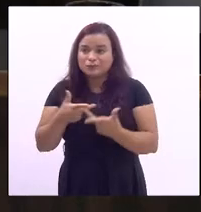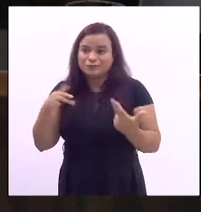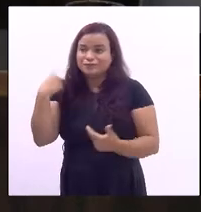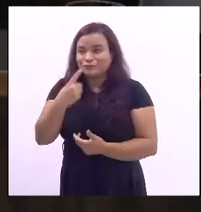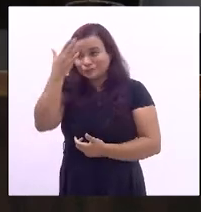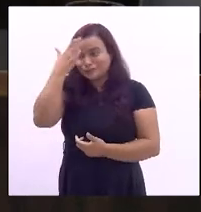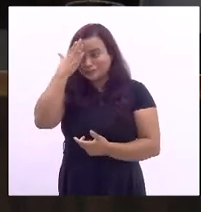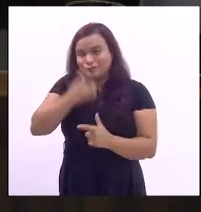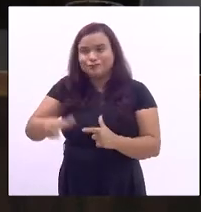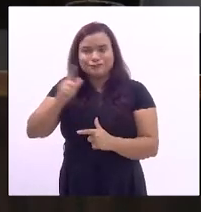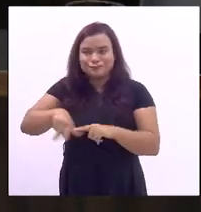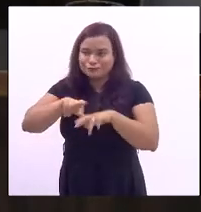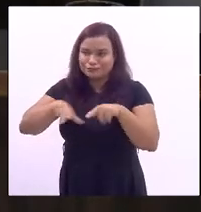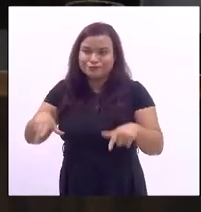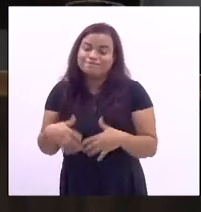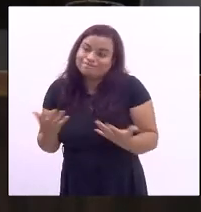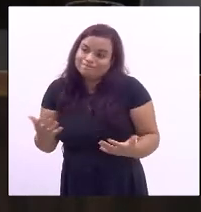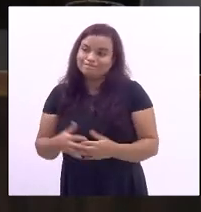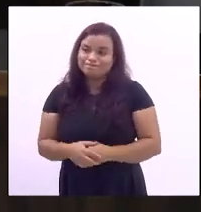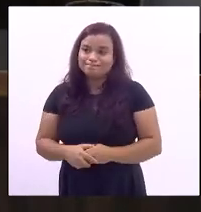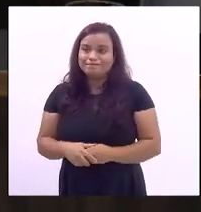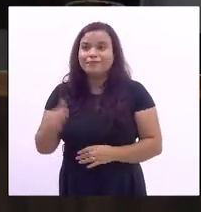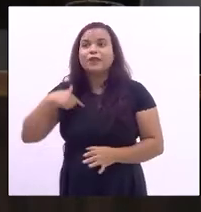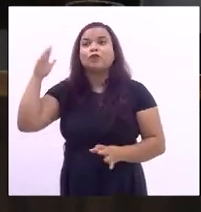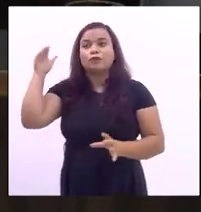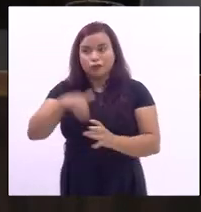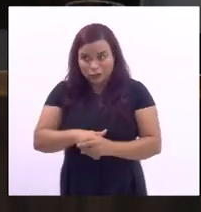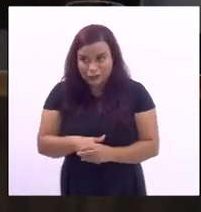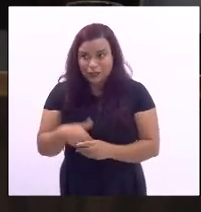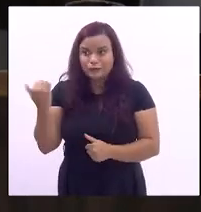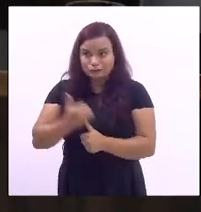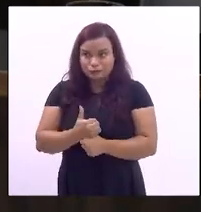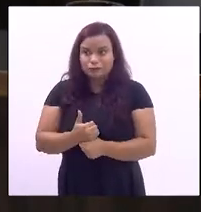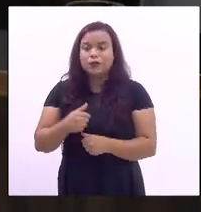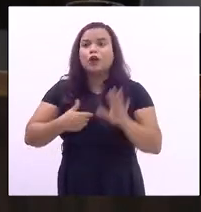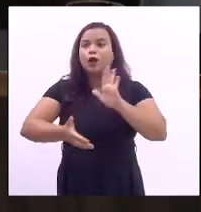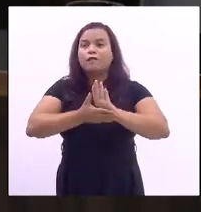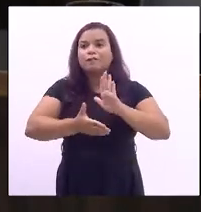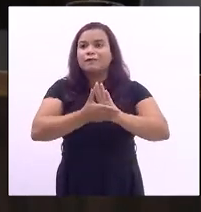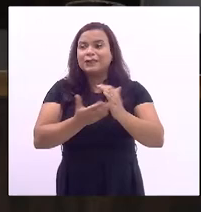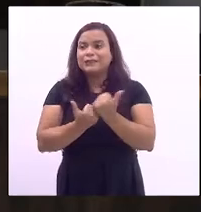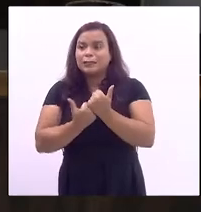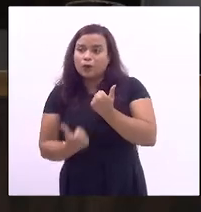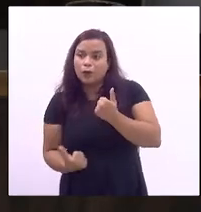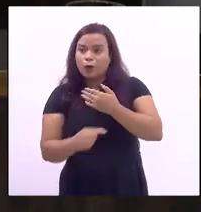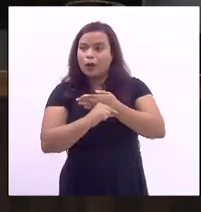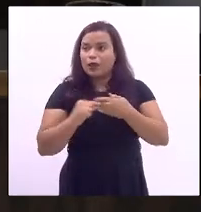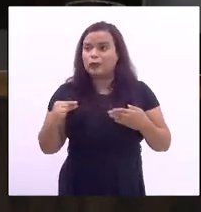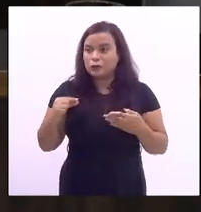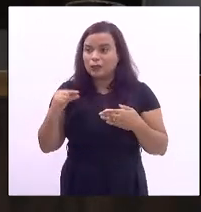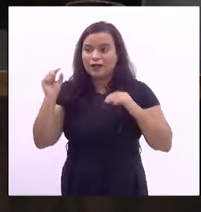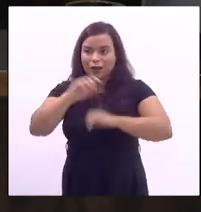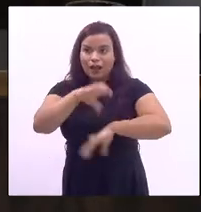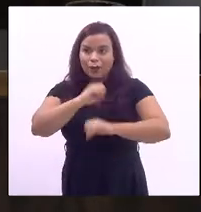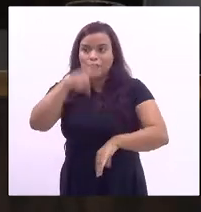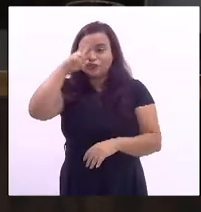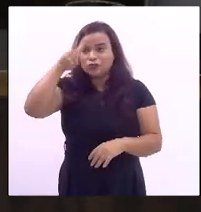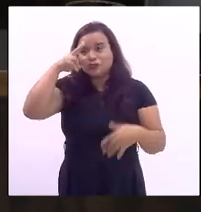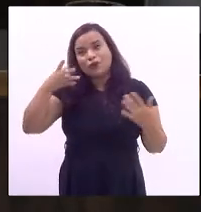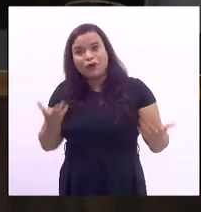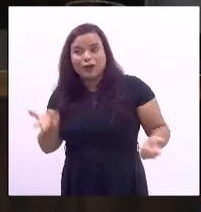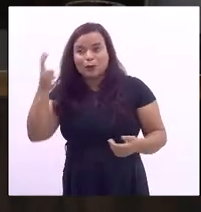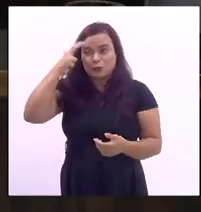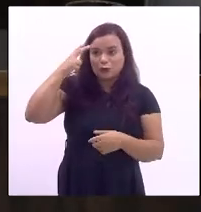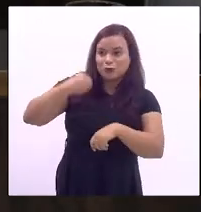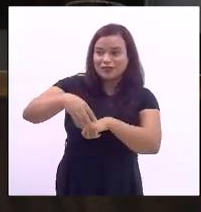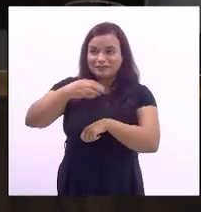já conhece então eu vou voltar ao substitutivo vou aparecer com autoria Depois dessa aula de história e